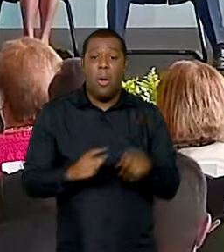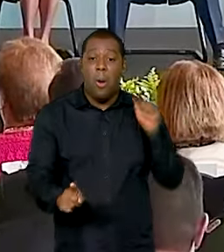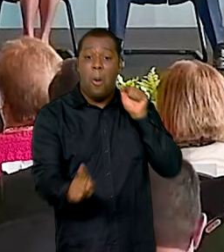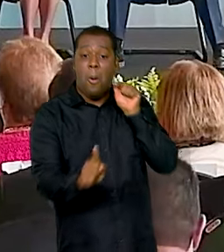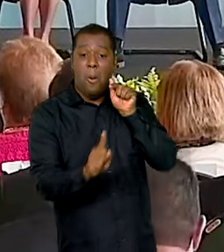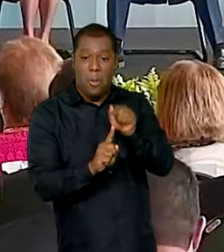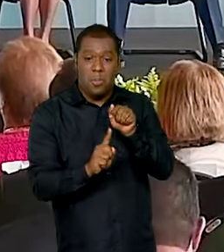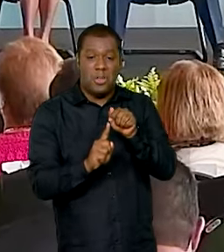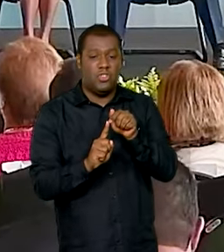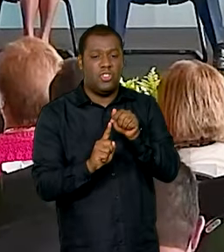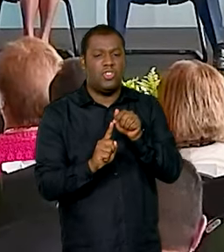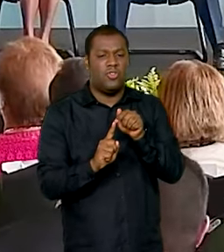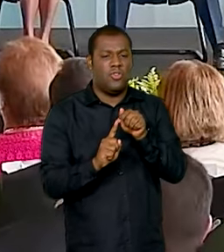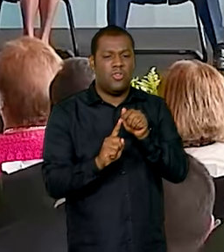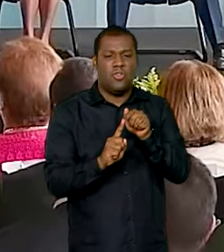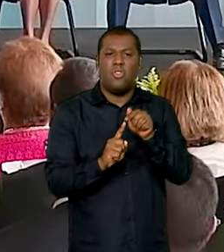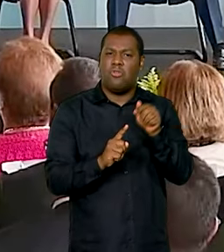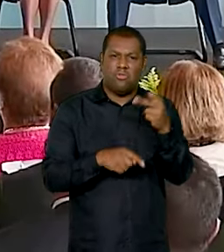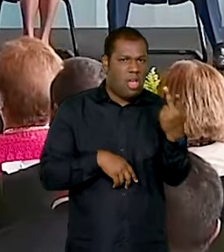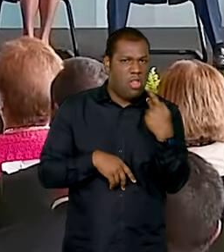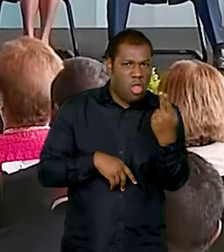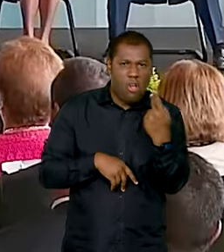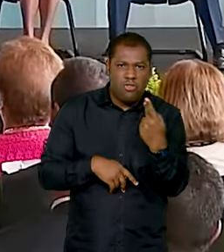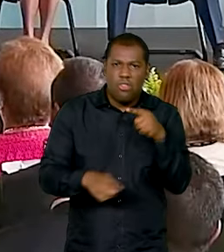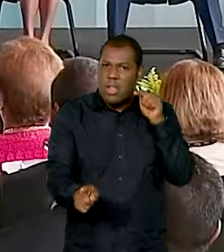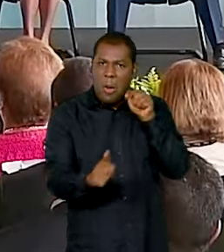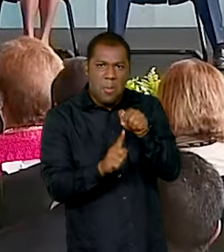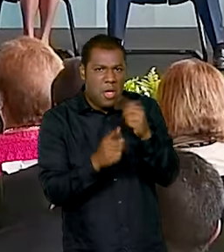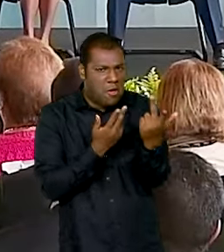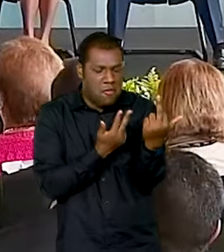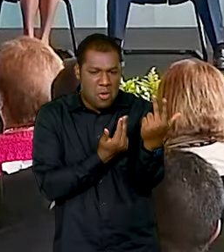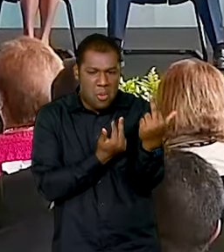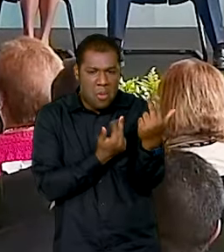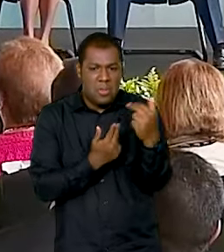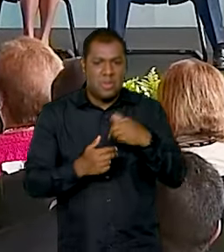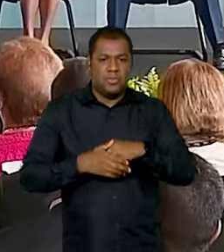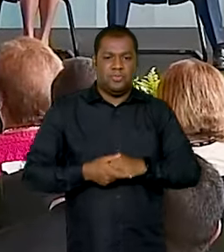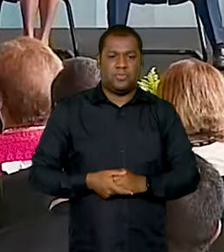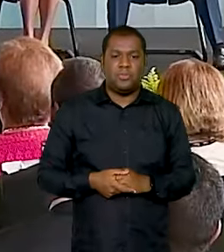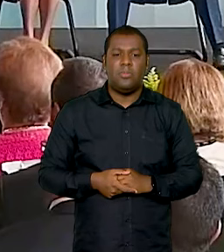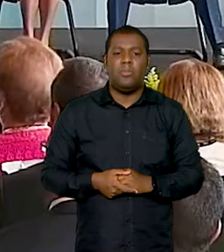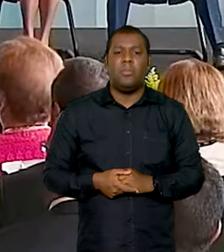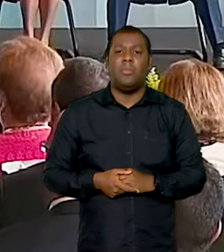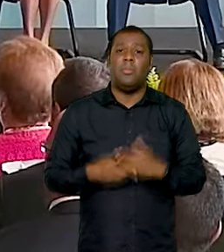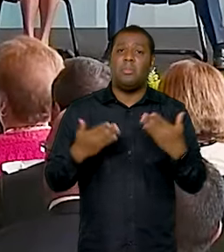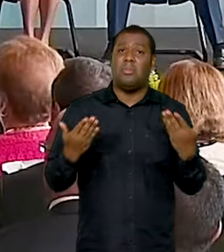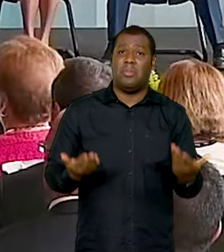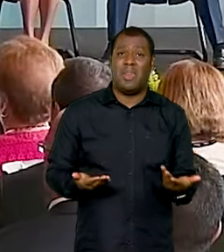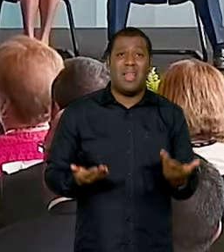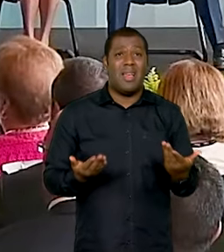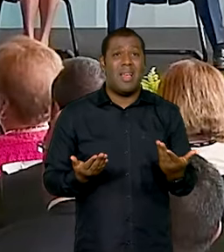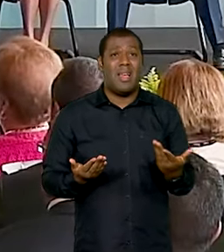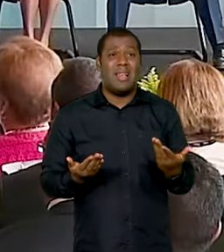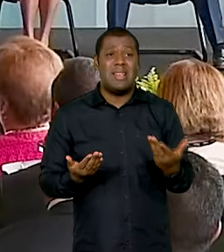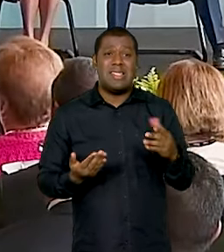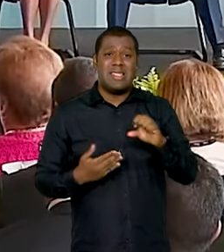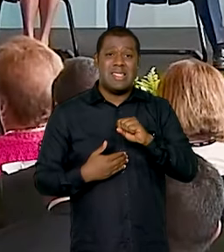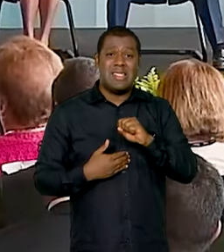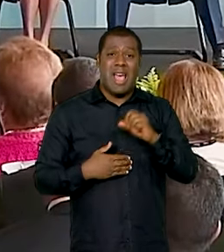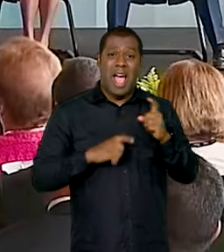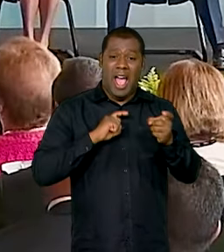metas são exatamente coincidentes e a pior coisa que pode acontecer numa